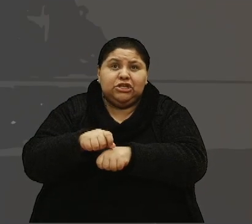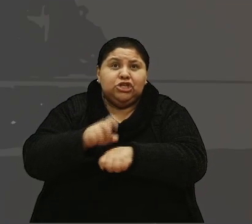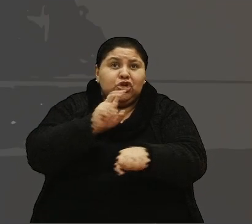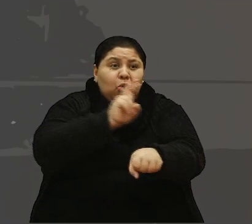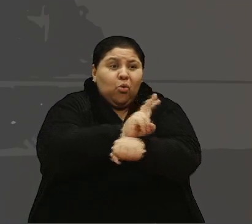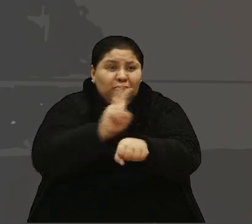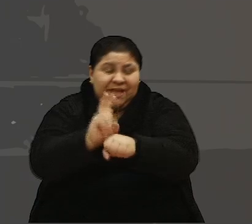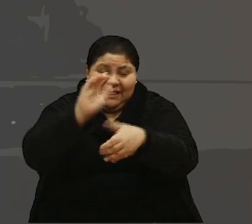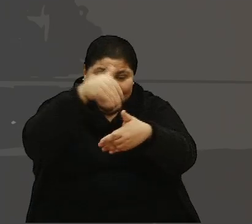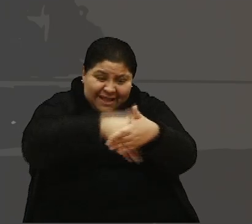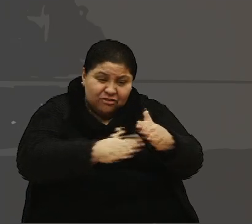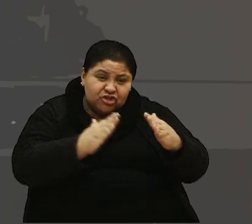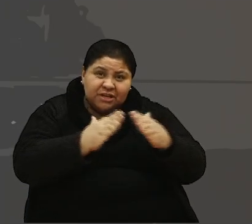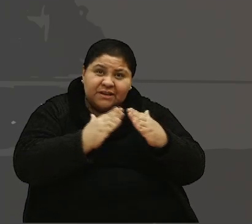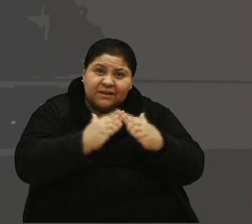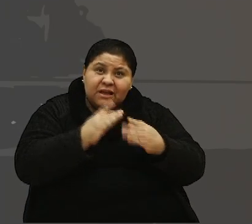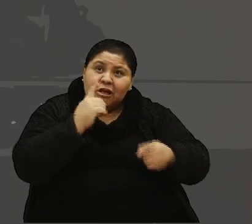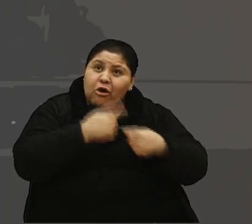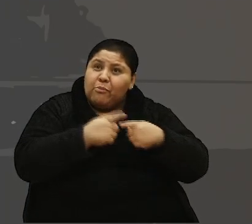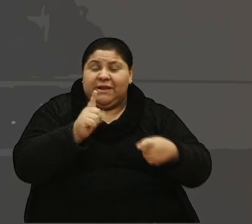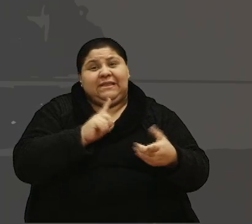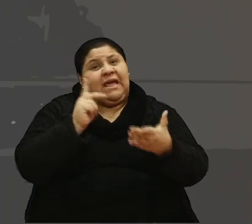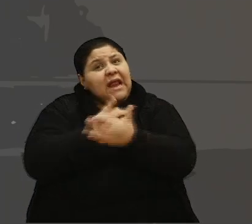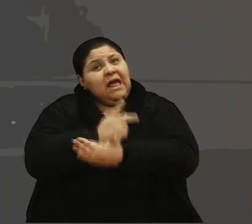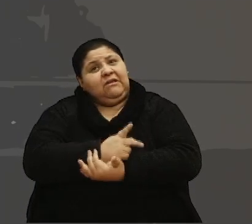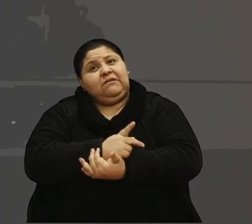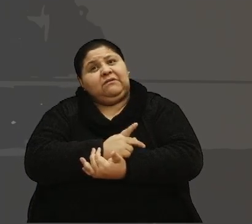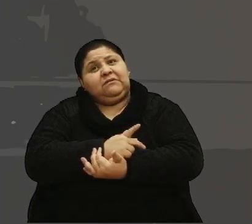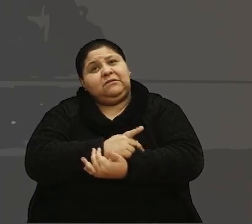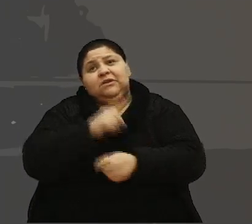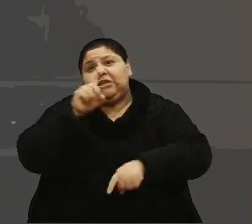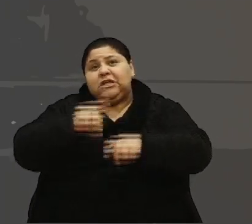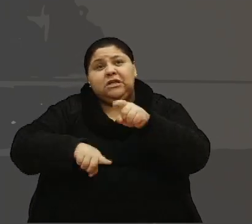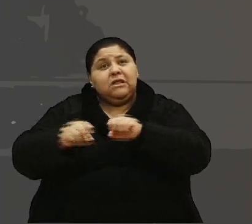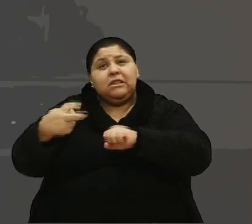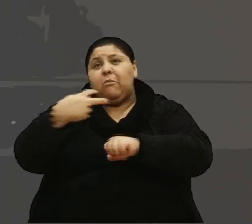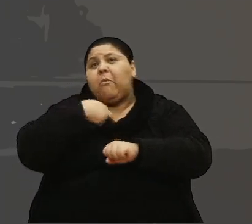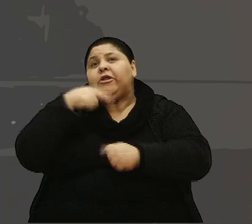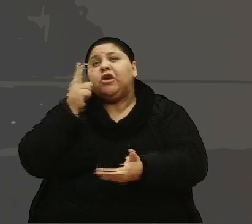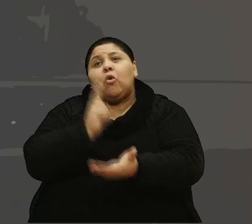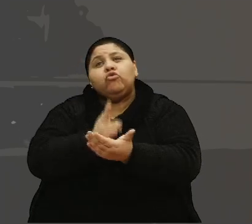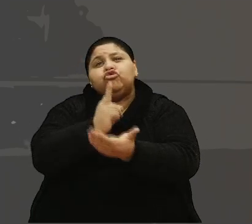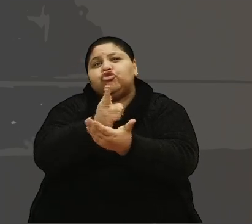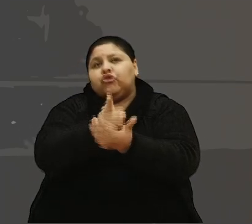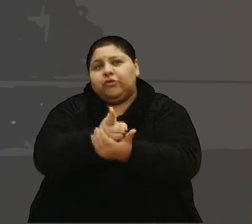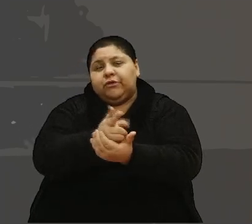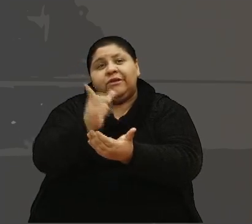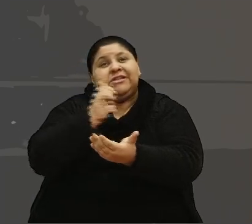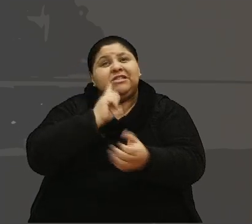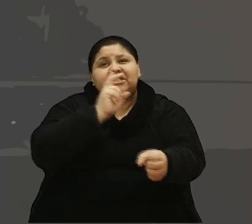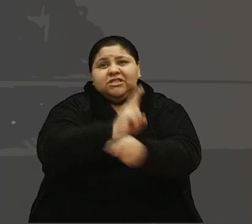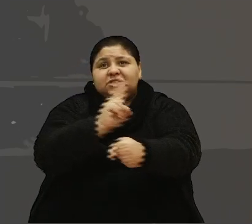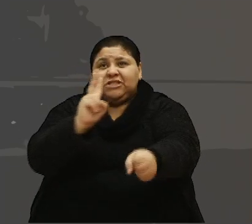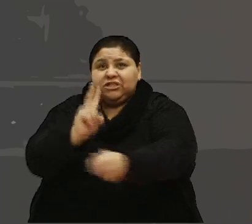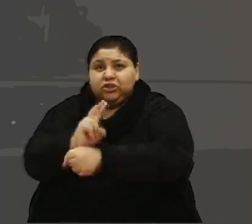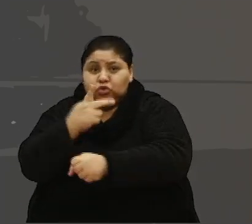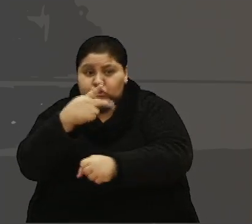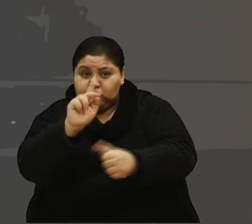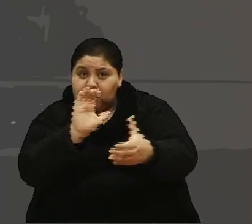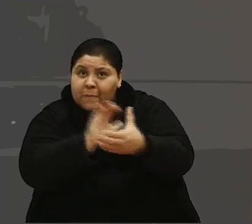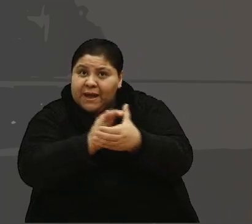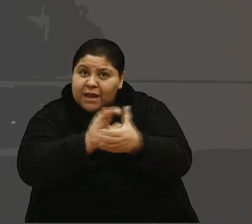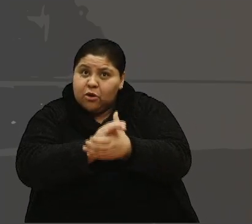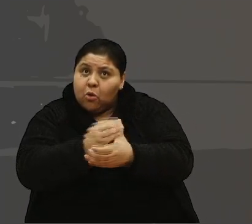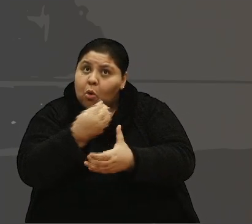está dentro de casa, é porque tem algo errado. As coisas não podem continuar assim. Se ela tem que se proteger do seu companheiro, ou se o